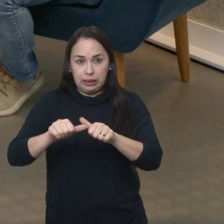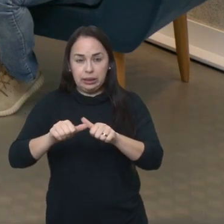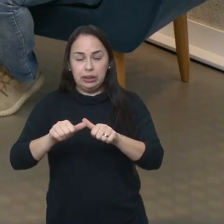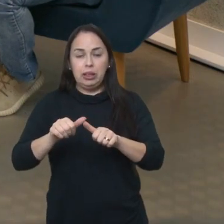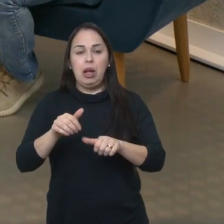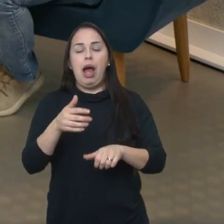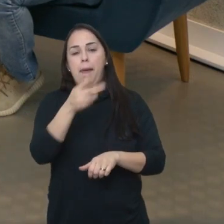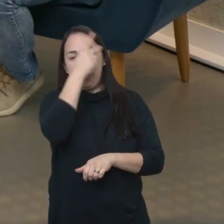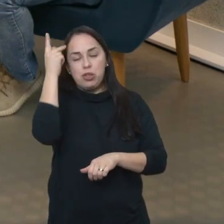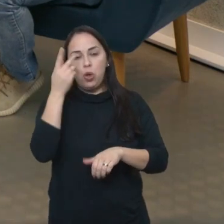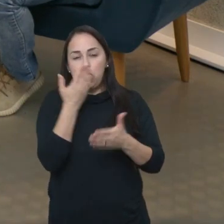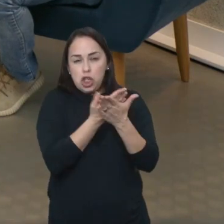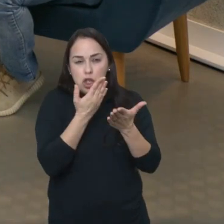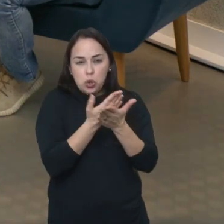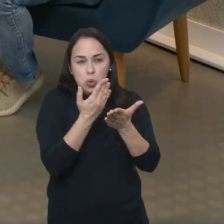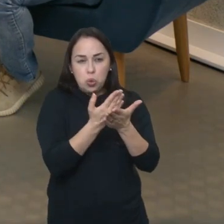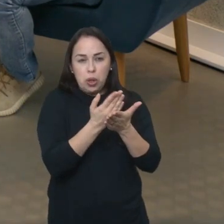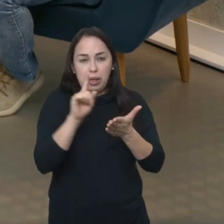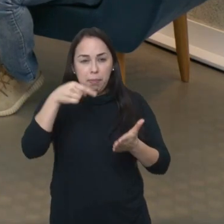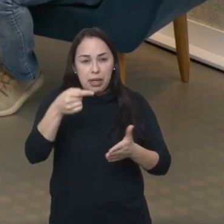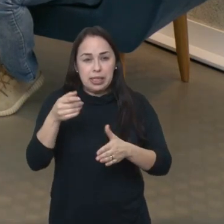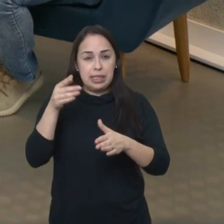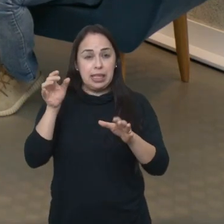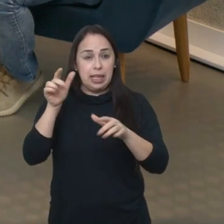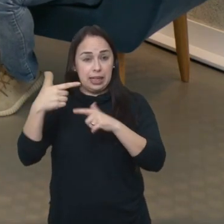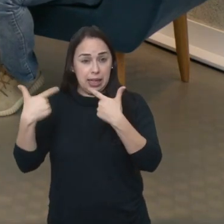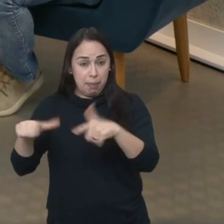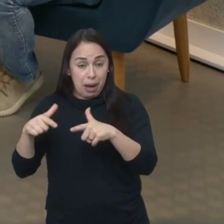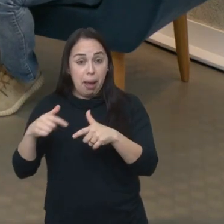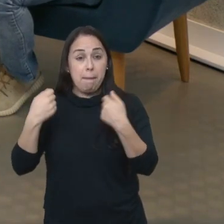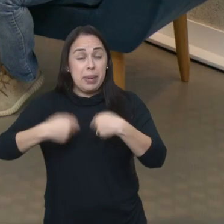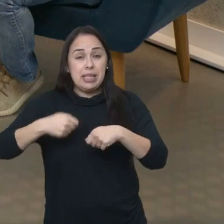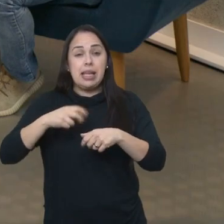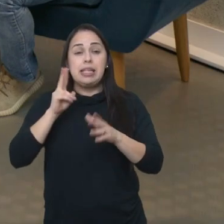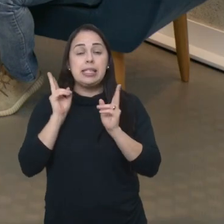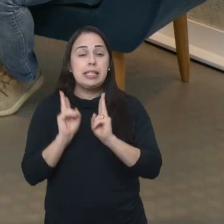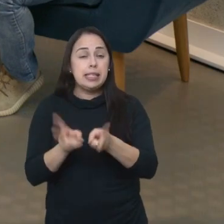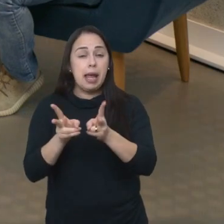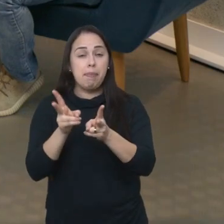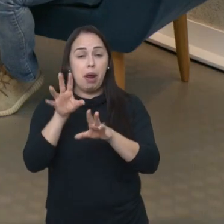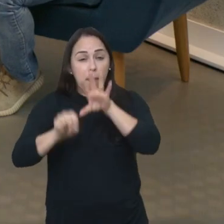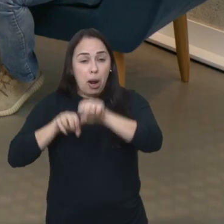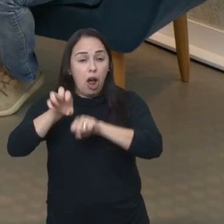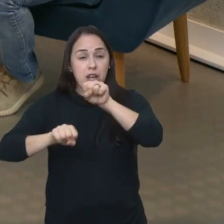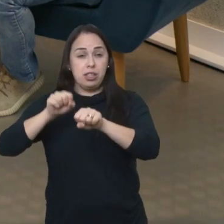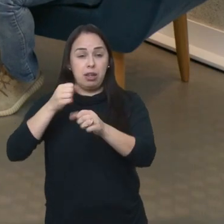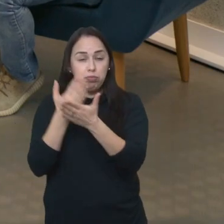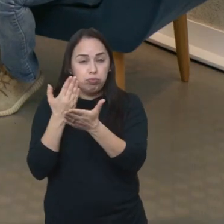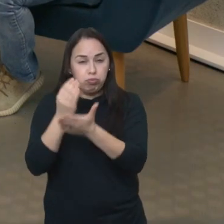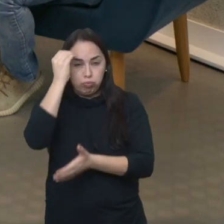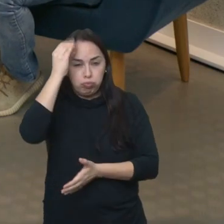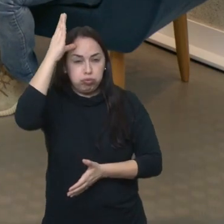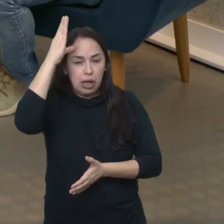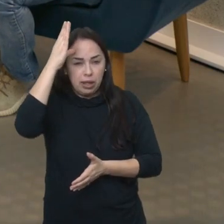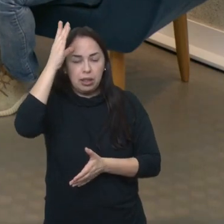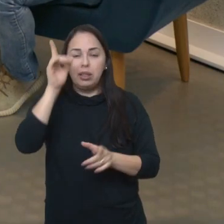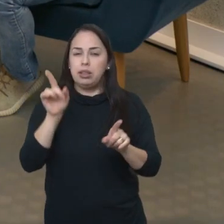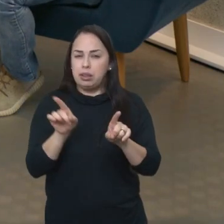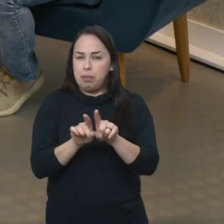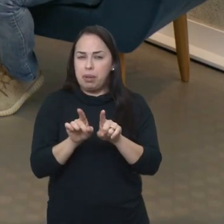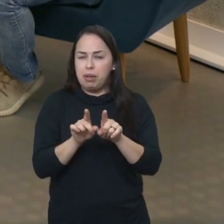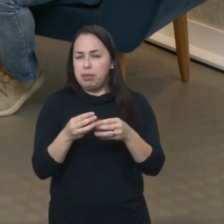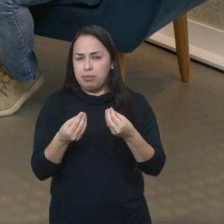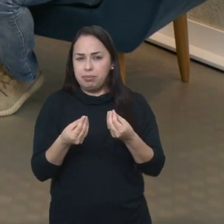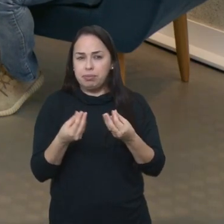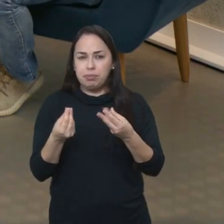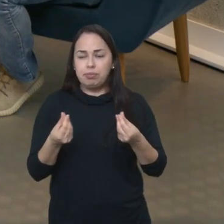profissional que estuda isso e que vai trabalhar com isso, ele precisa estar sempre se atualizando? Porque os termos na língua portuguesa também mudam, né? Como que funciona